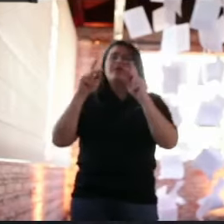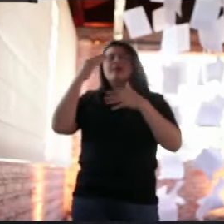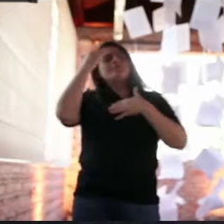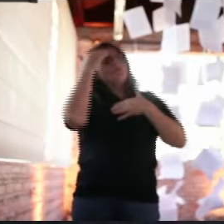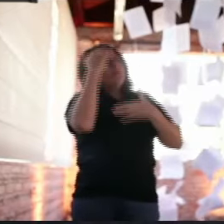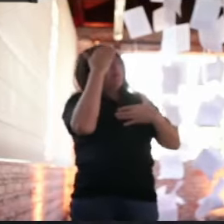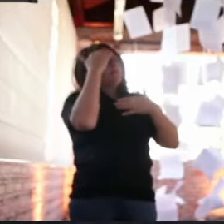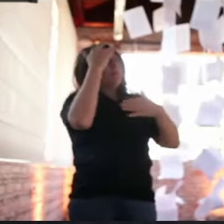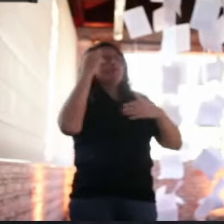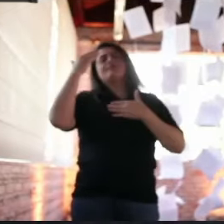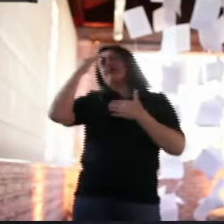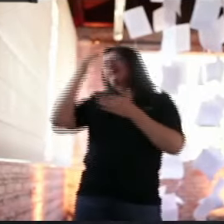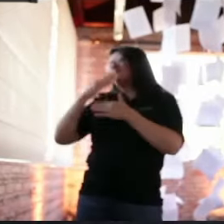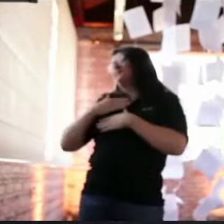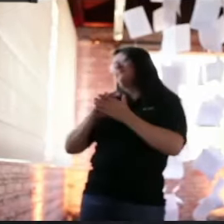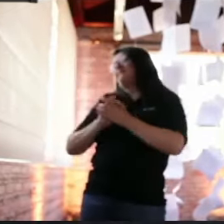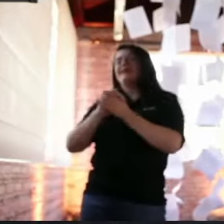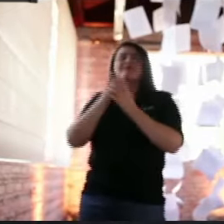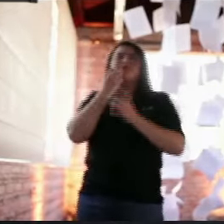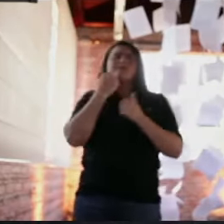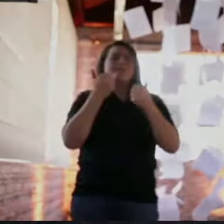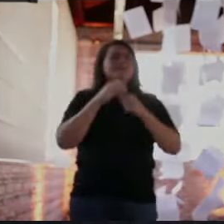gente obrigada obrigada